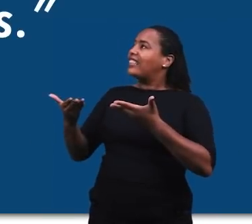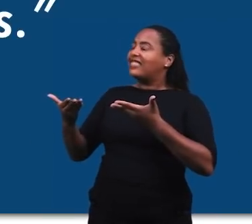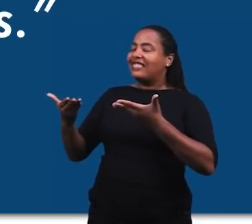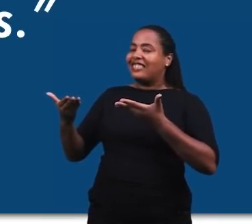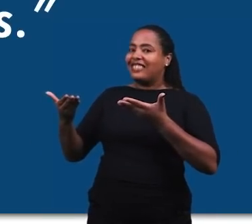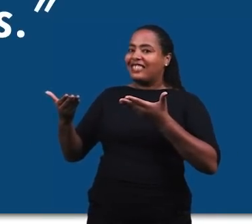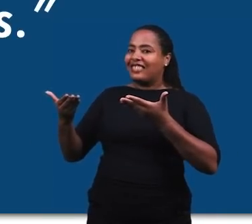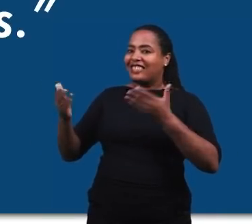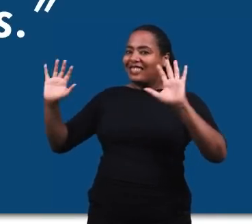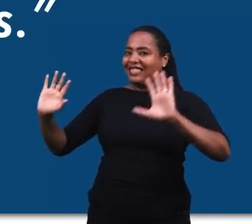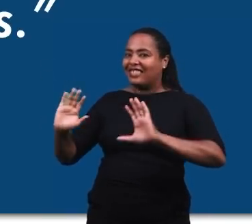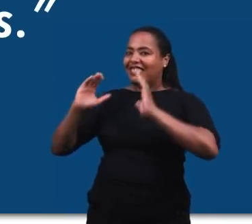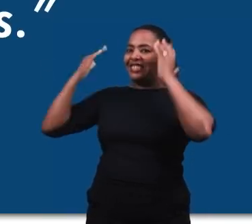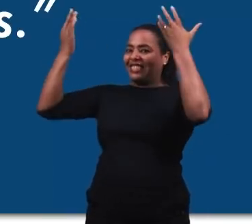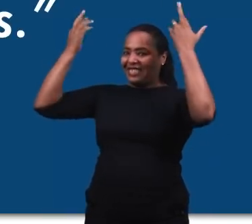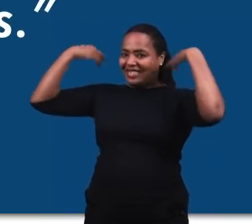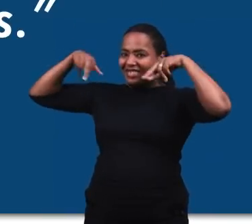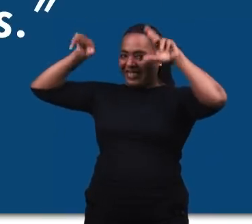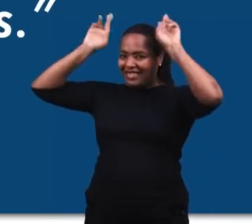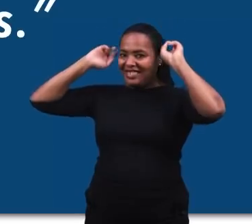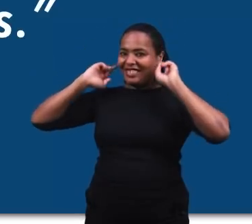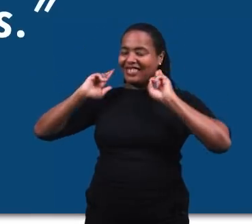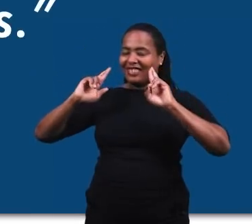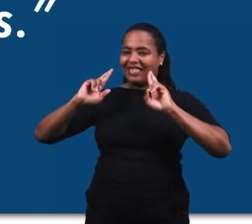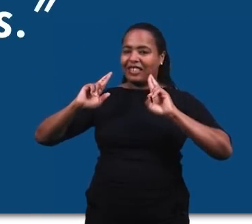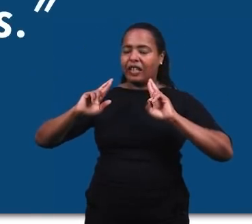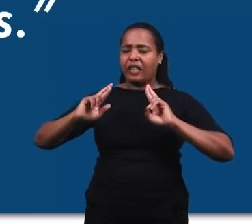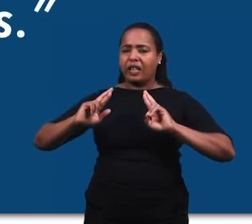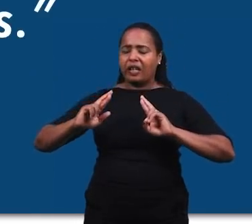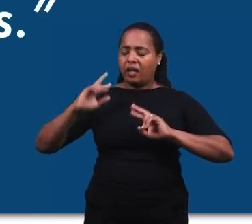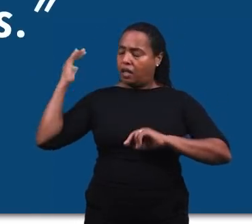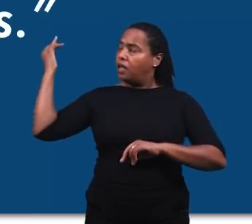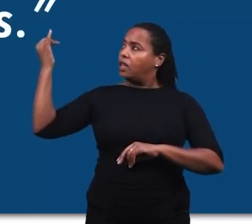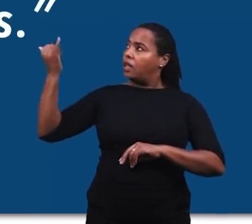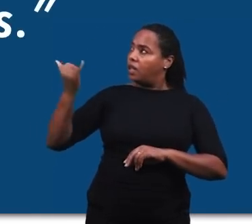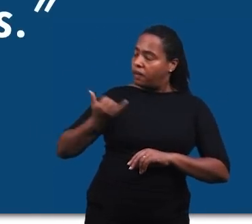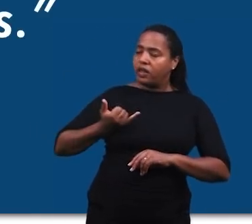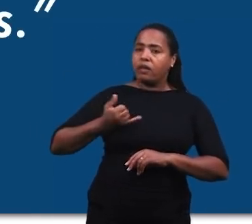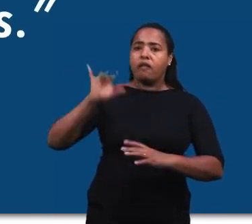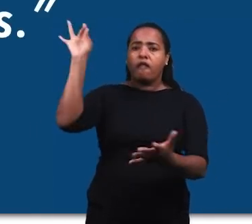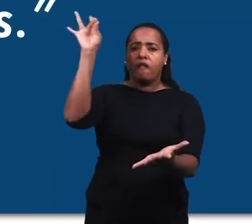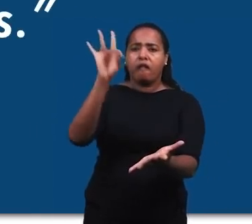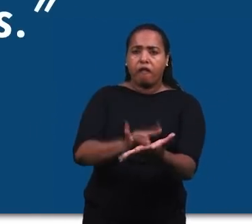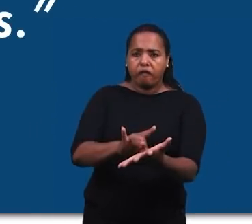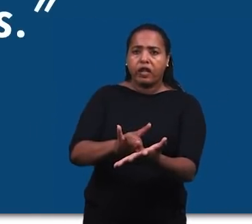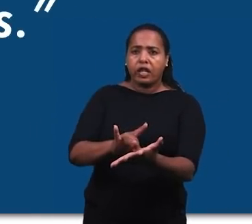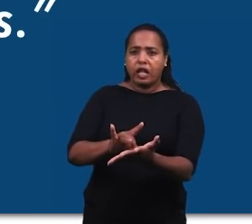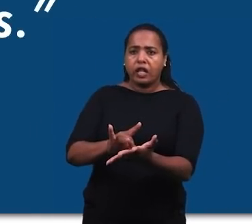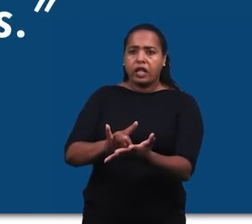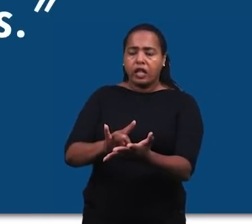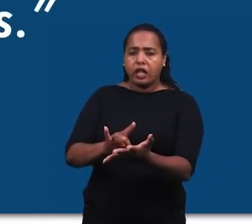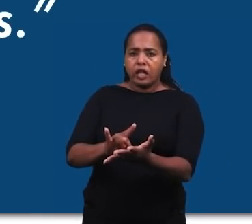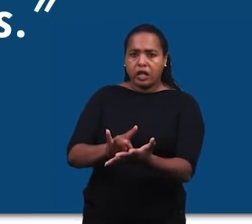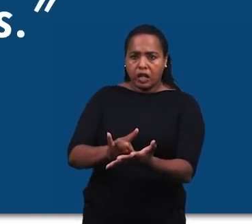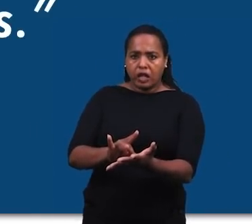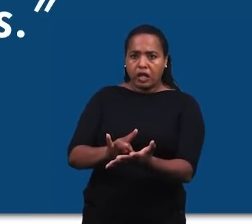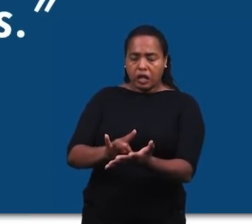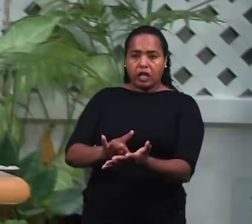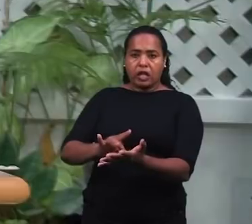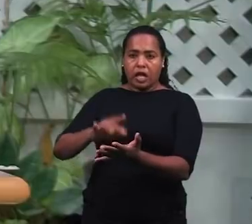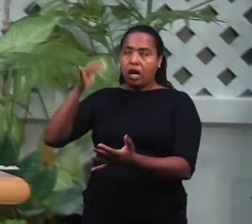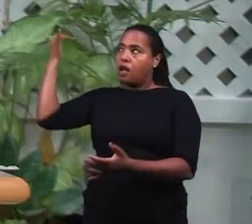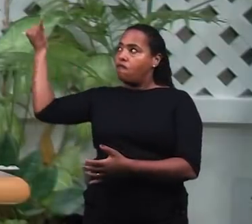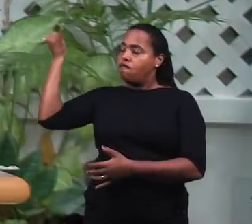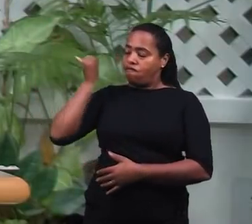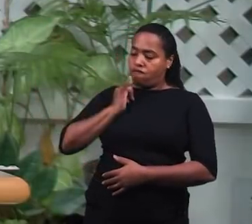Cordeiro. E disse-me: essas são as verdadeiras palavras de Deus. Isso não é